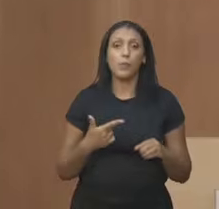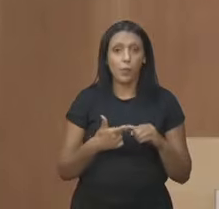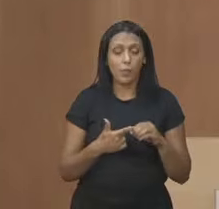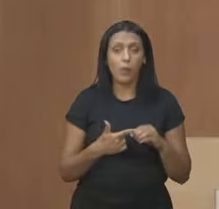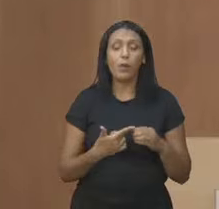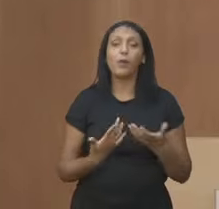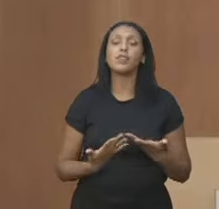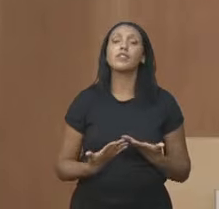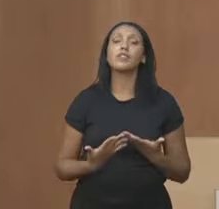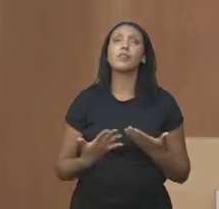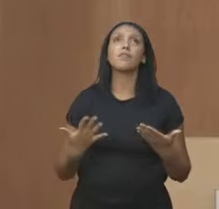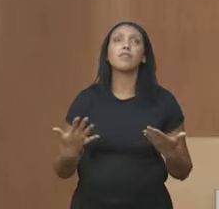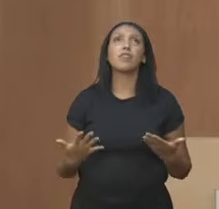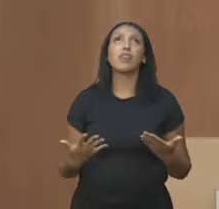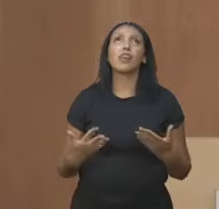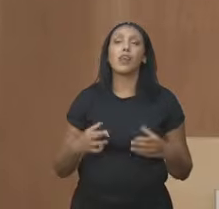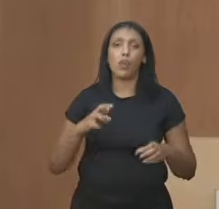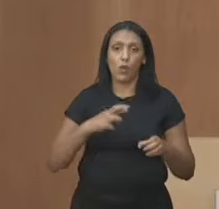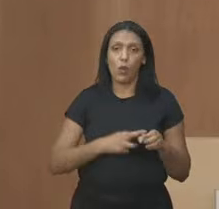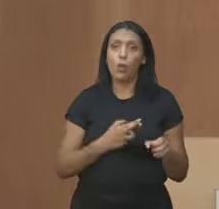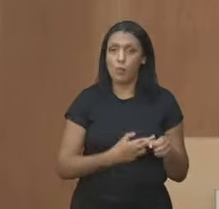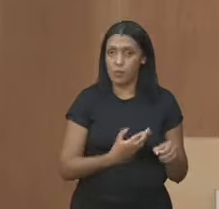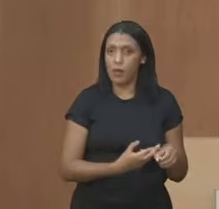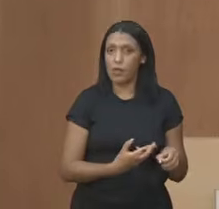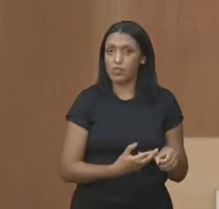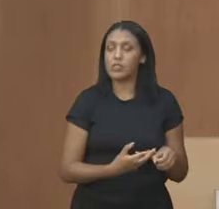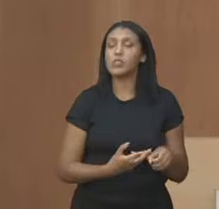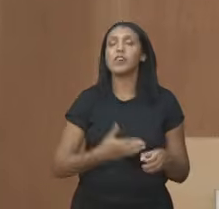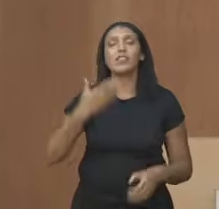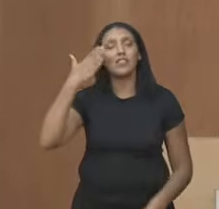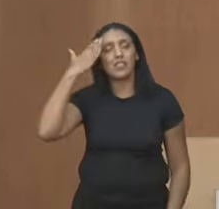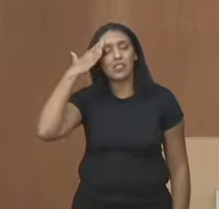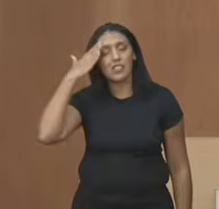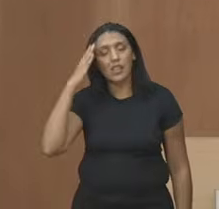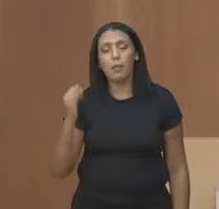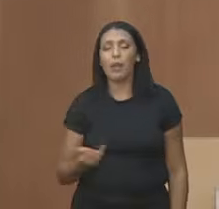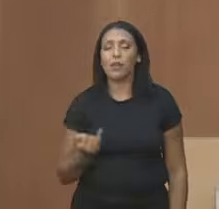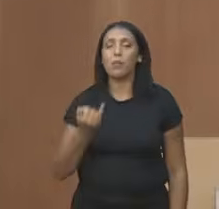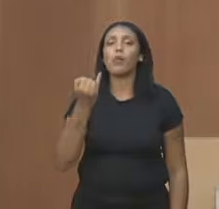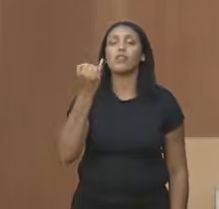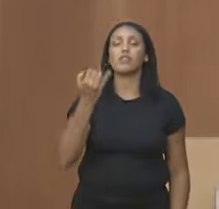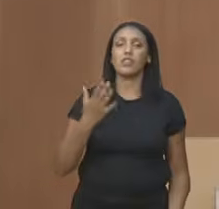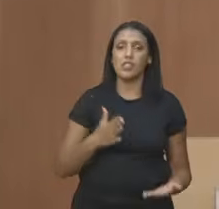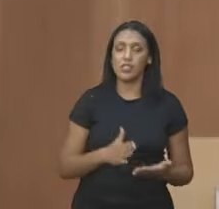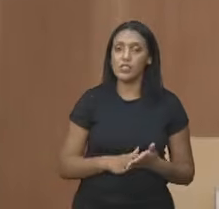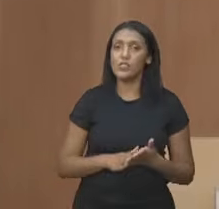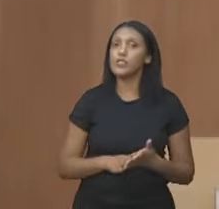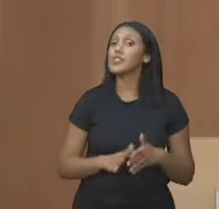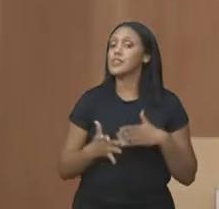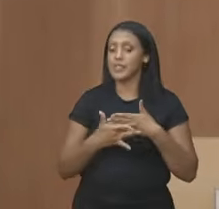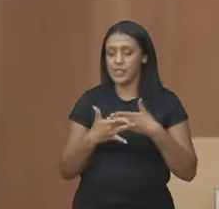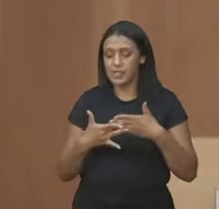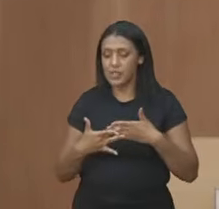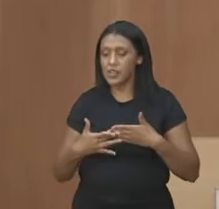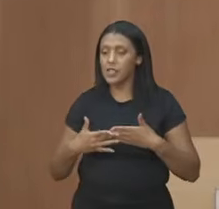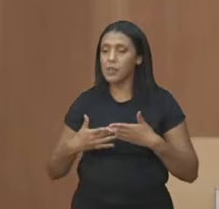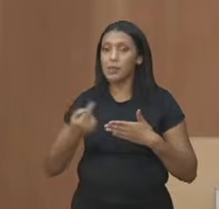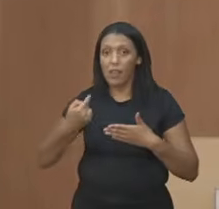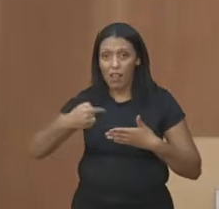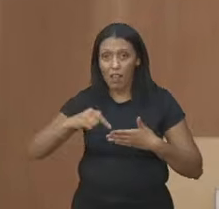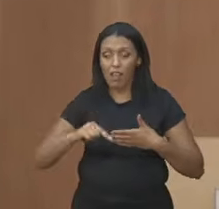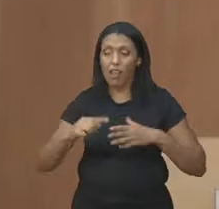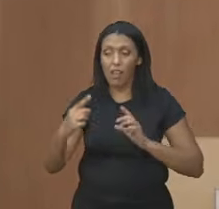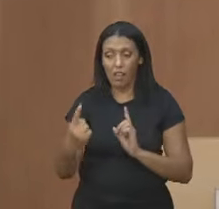no seu corpo que é incomum, se você sentir uma febre que não passa, fique atento aos sintomas, porque o tratamento,